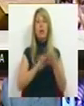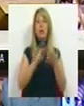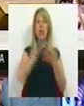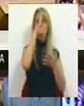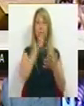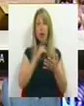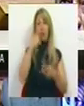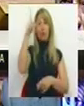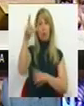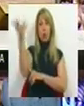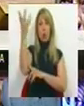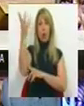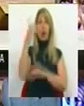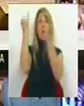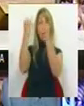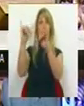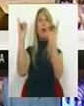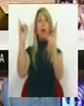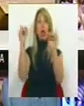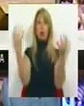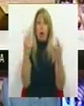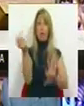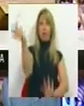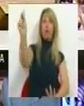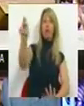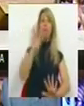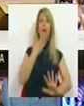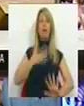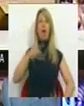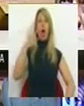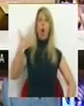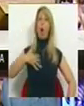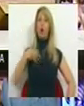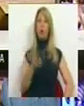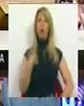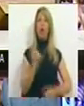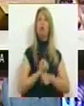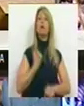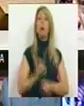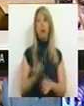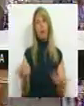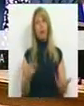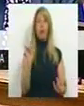independentes que certamente aparecem para orgulhar o nosso trabalho e talvez tenha sido por isso que os